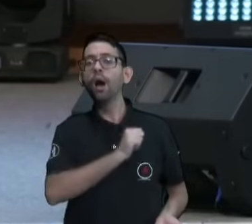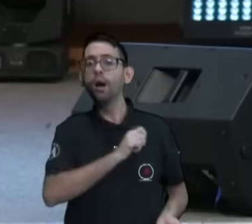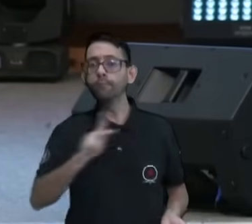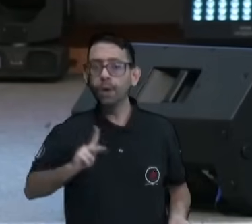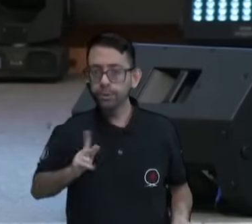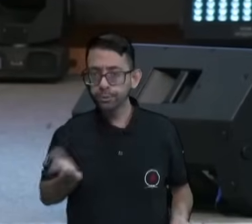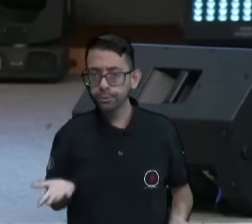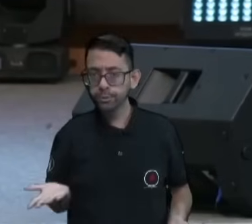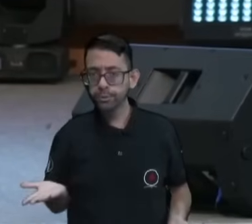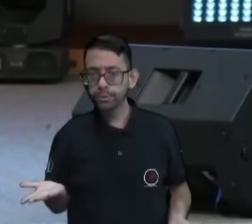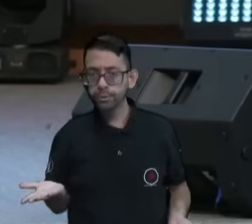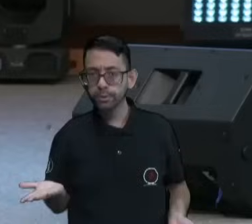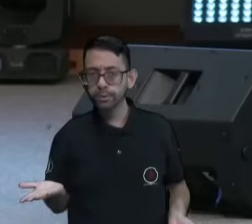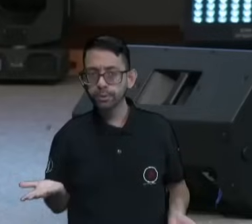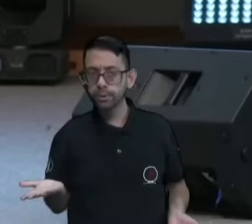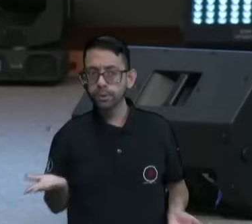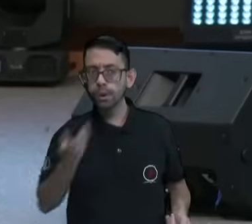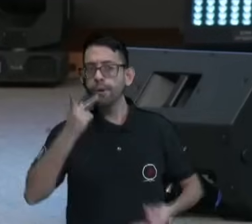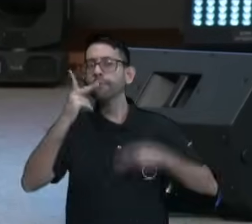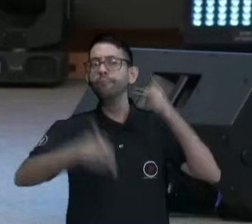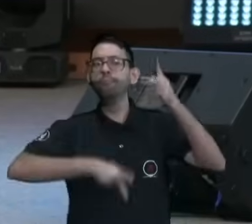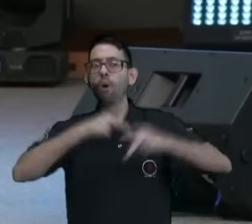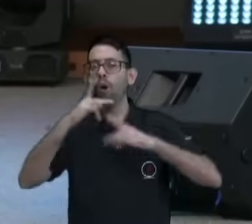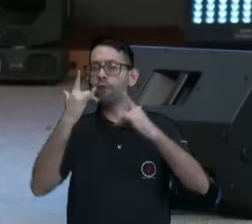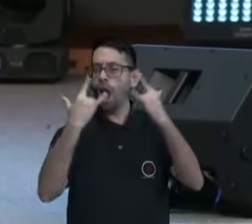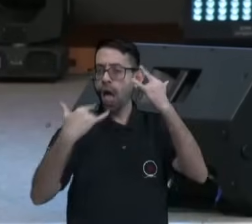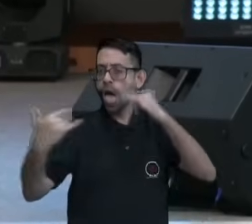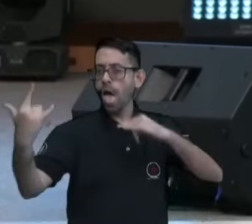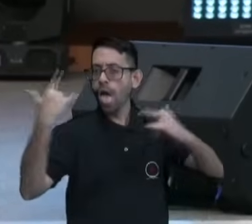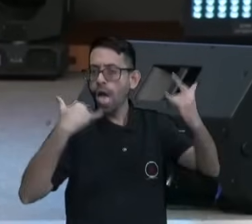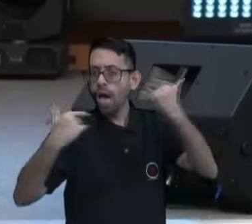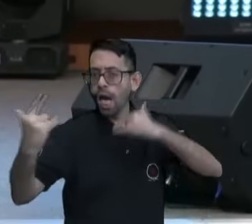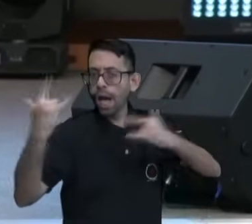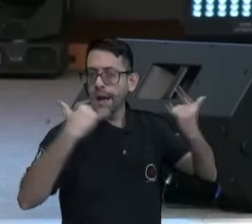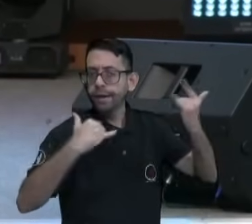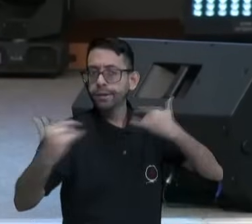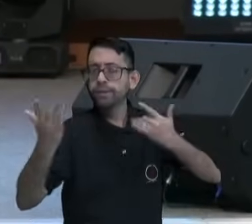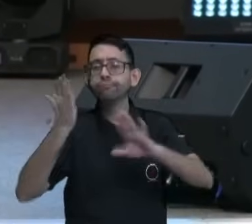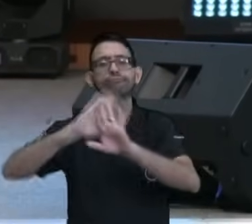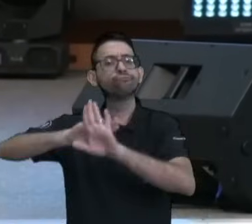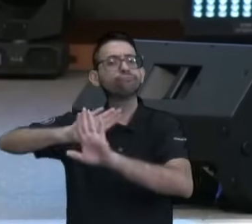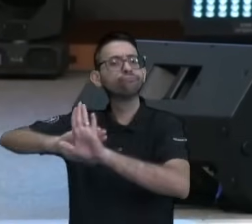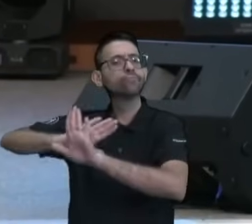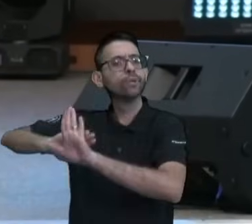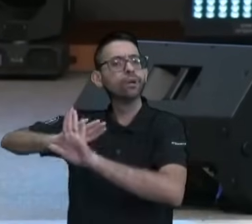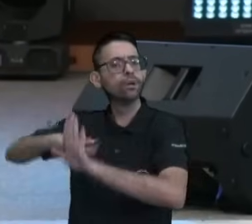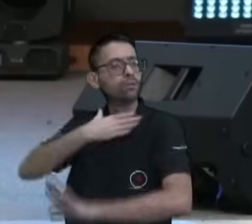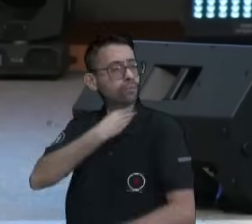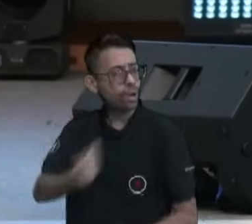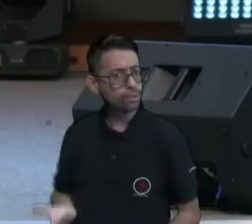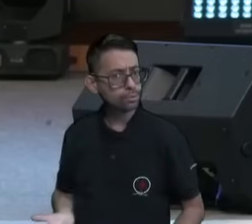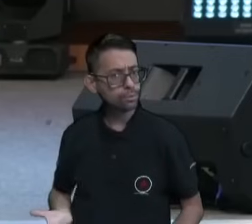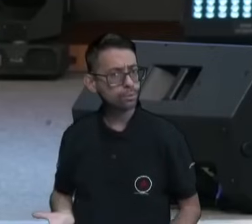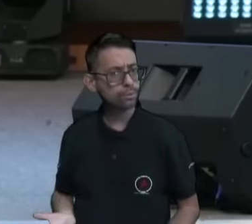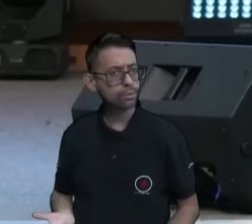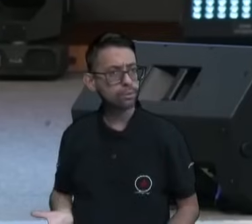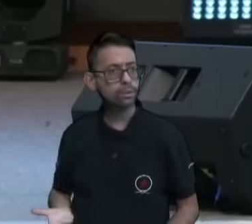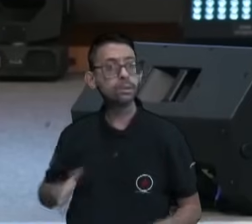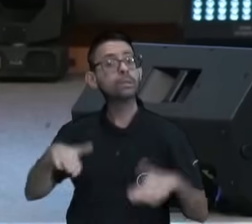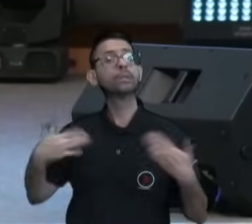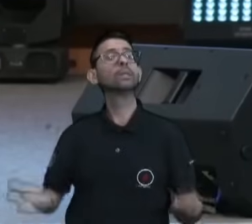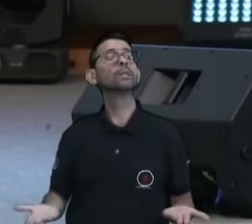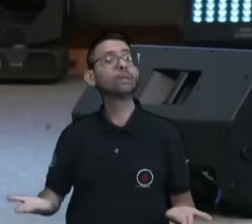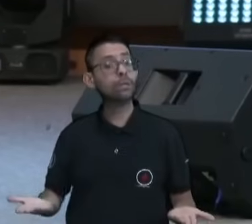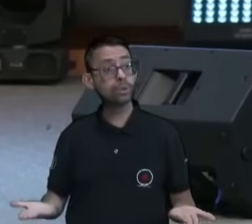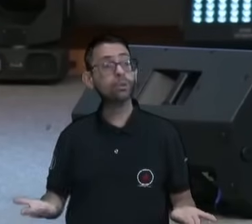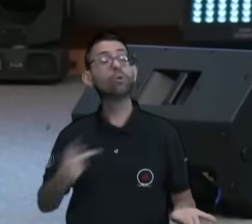estava sendo seduzido por falácias então ele tá eu temo eu